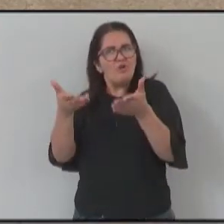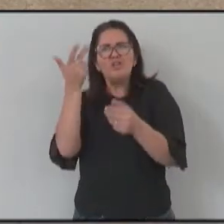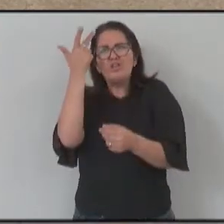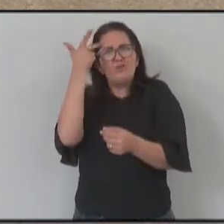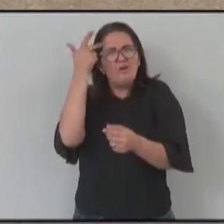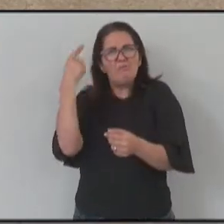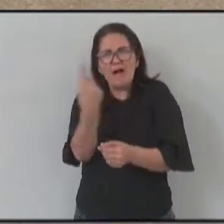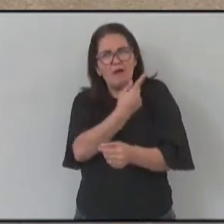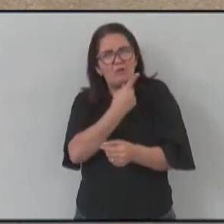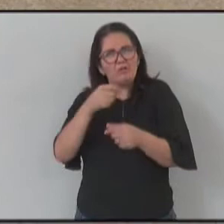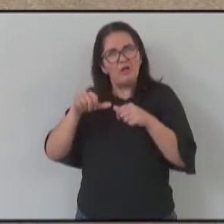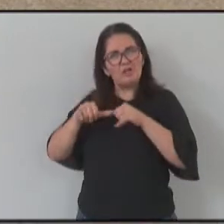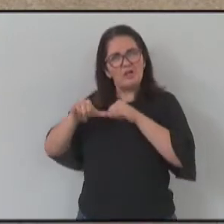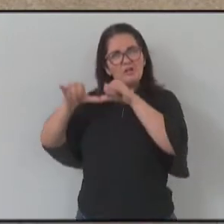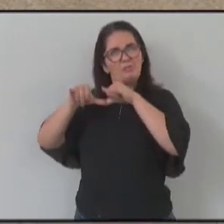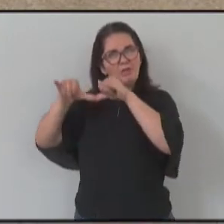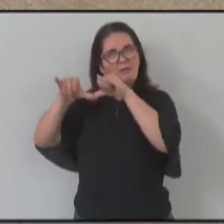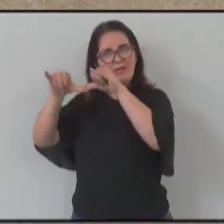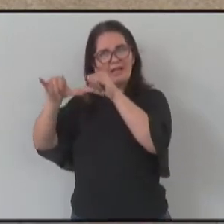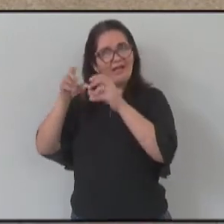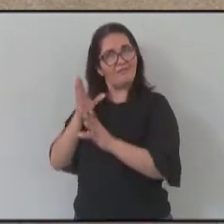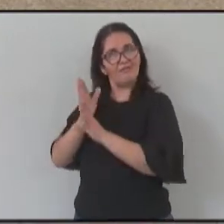era muito importante.